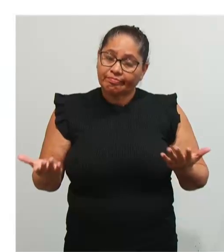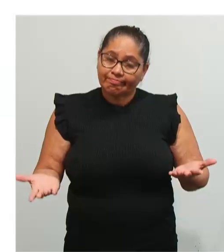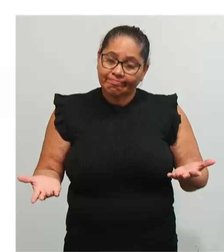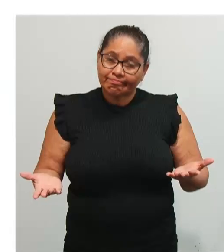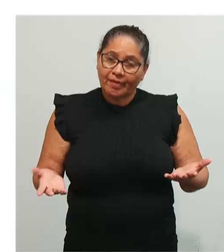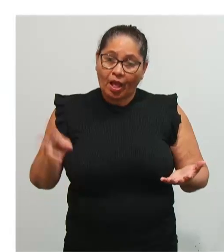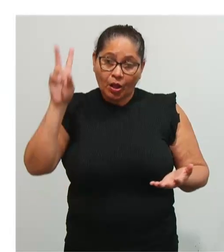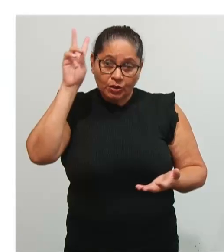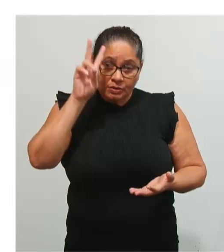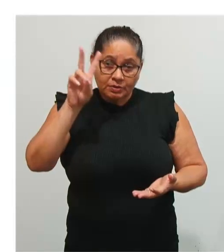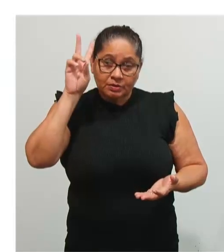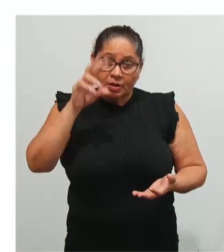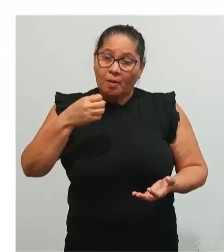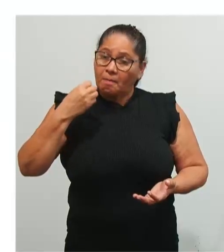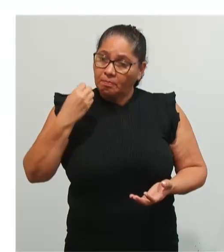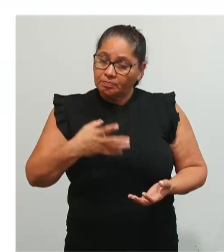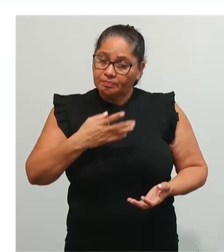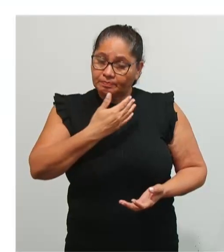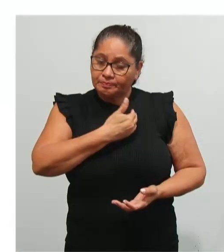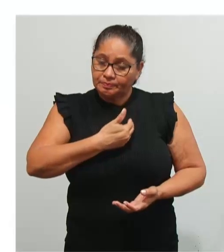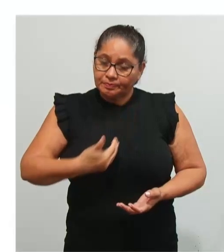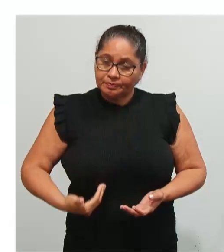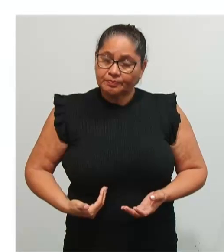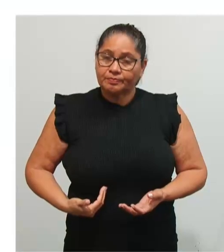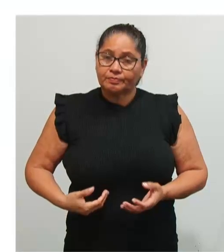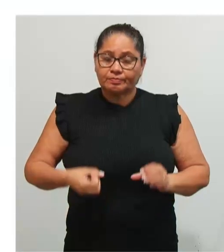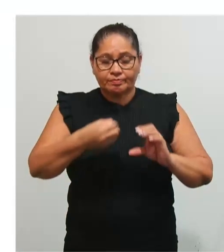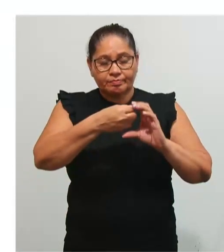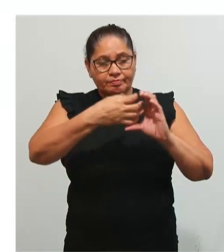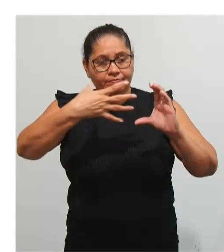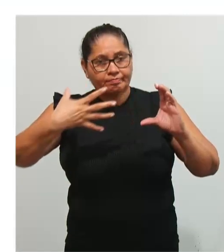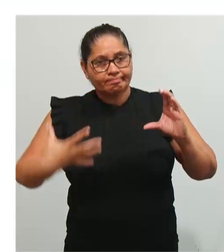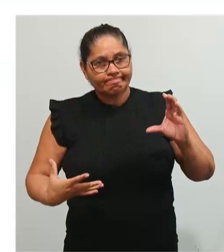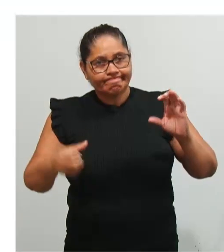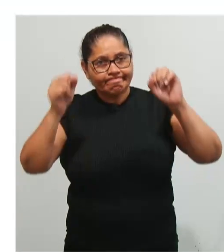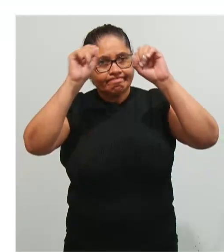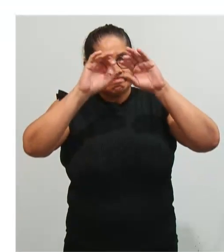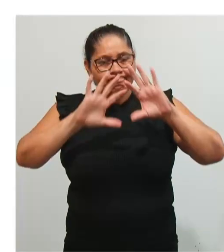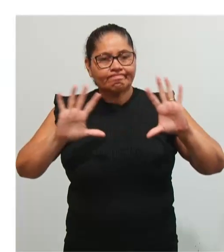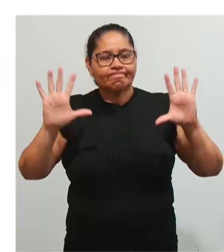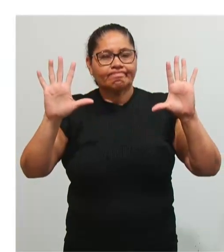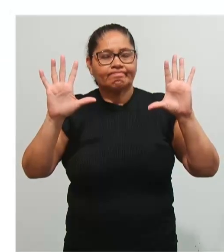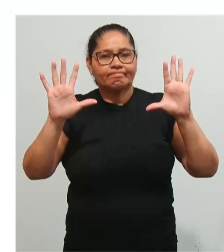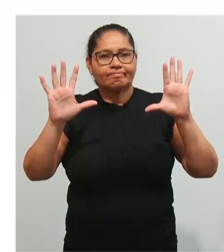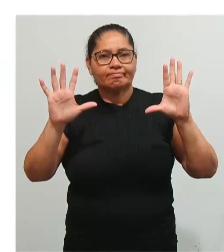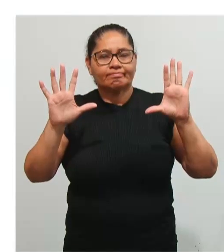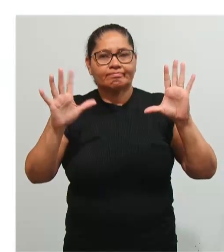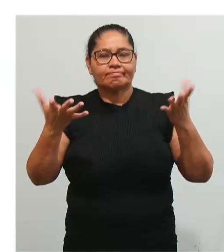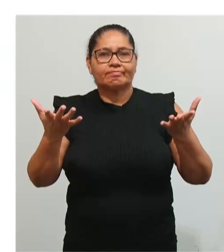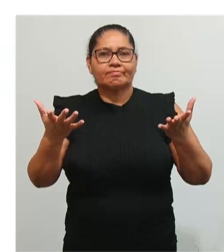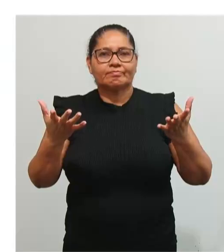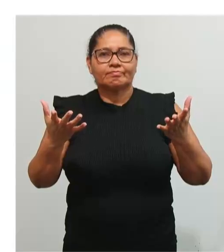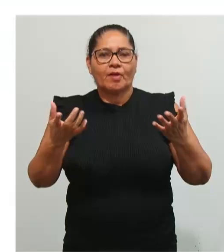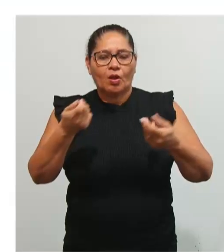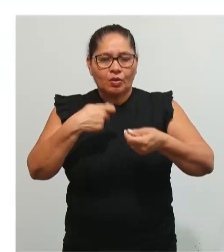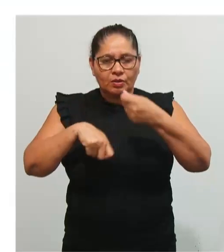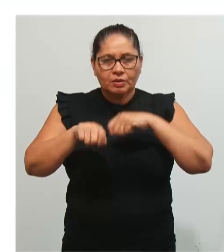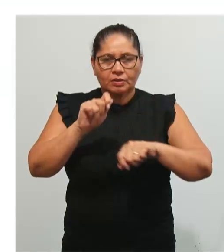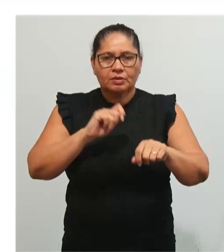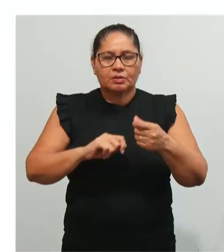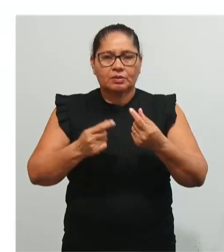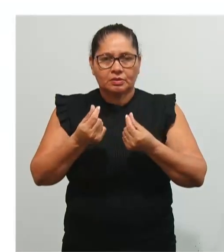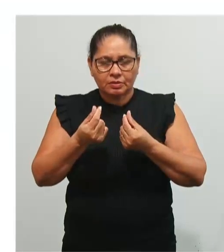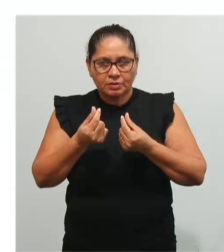cabe lembrar que uma boa governança é caracterizada pela transparência, pela integridade na gestão financeira e